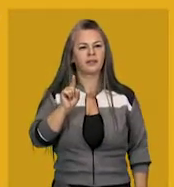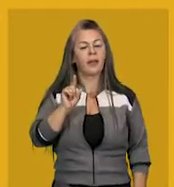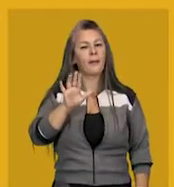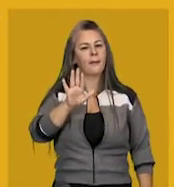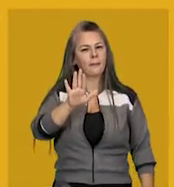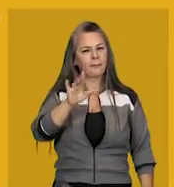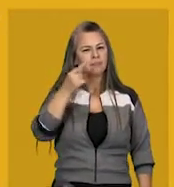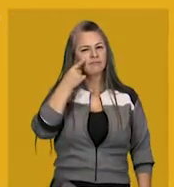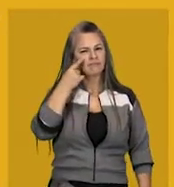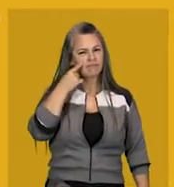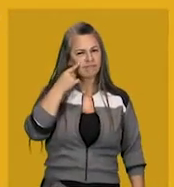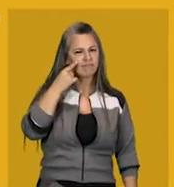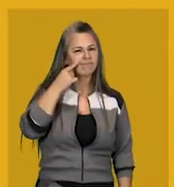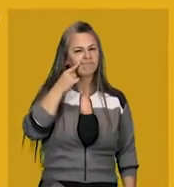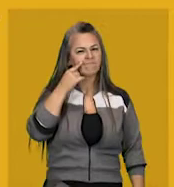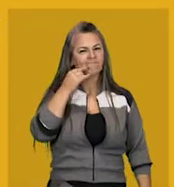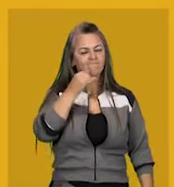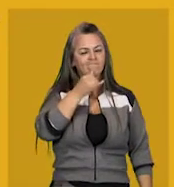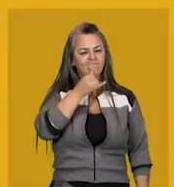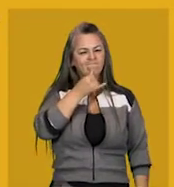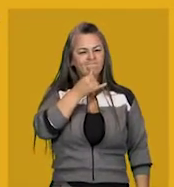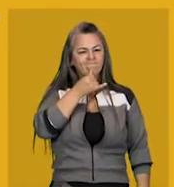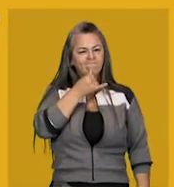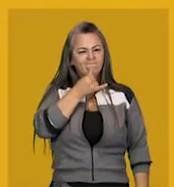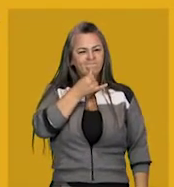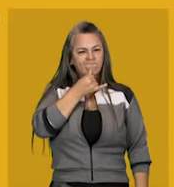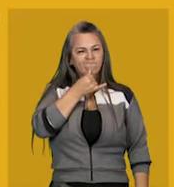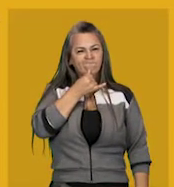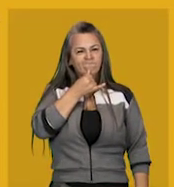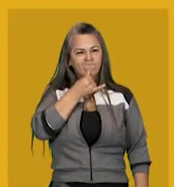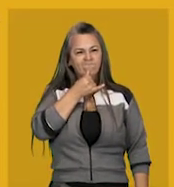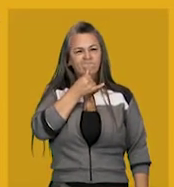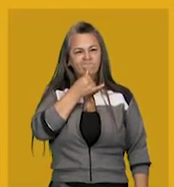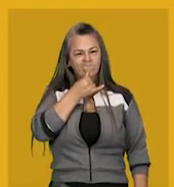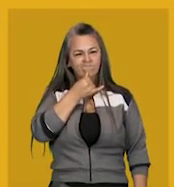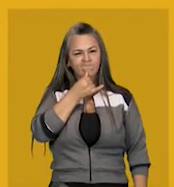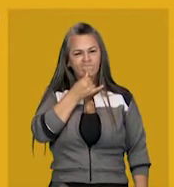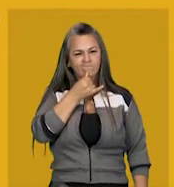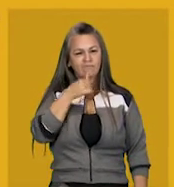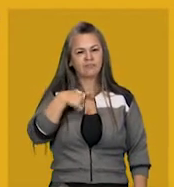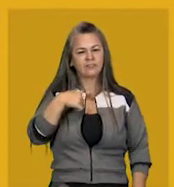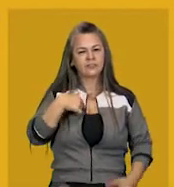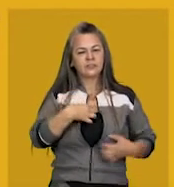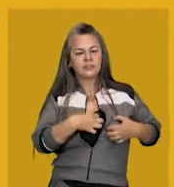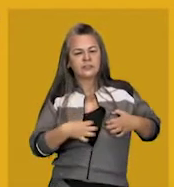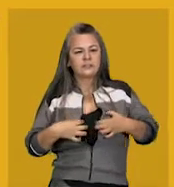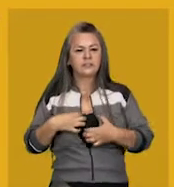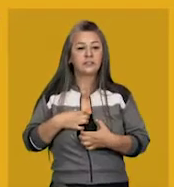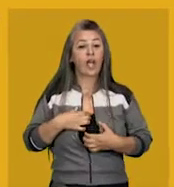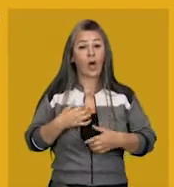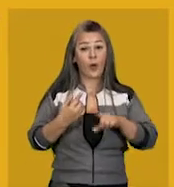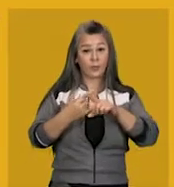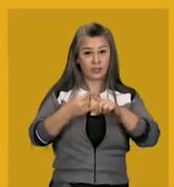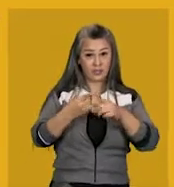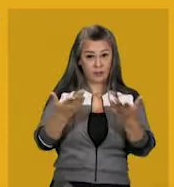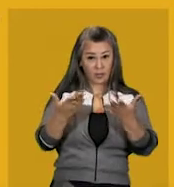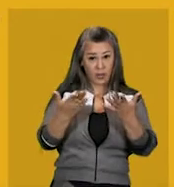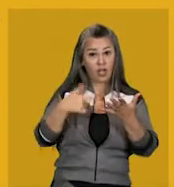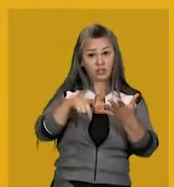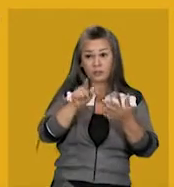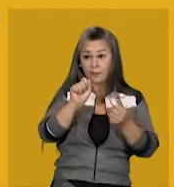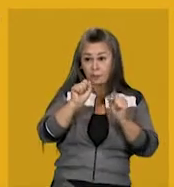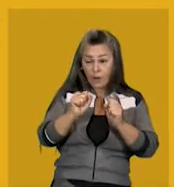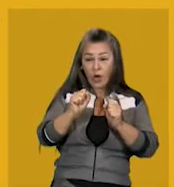é um temperamento exacerbado, quer dizer, enérgico demais. Por exemplo, agora, bem poderias permanecer neste país, nesta